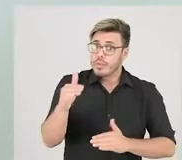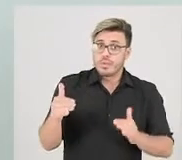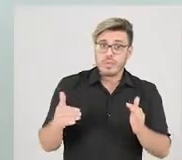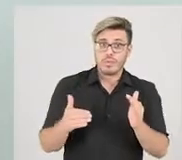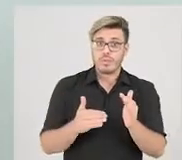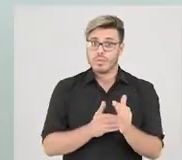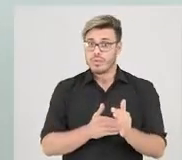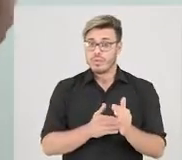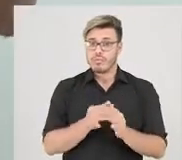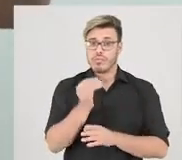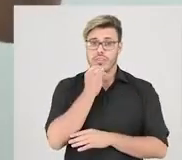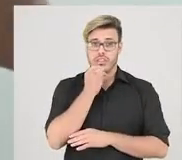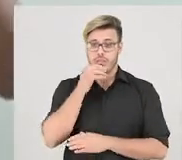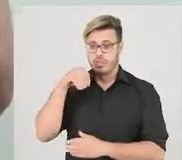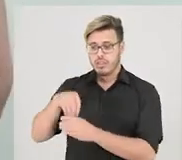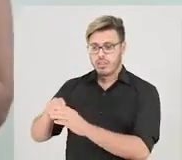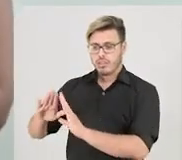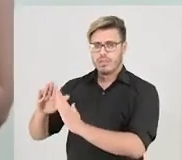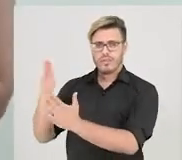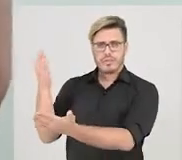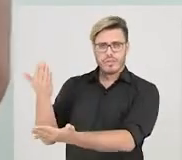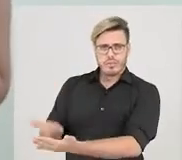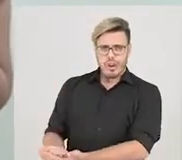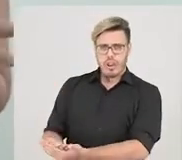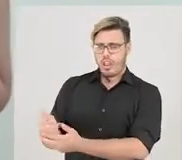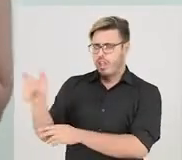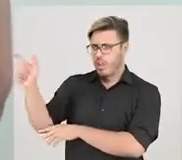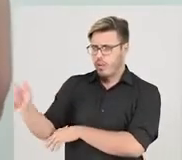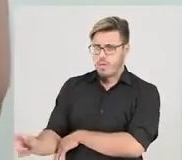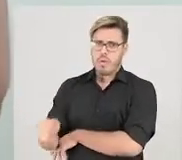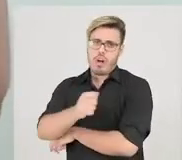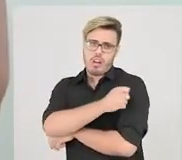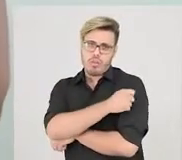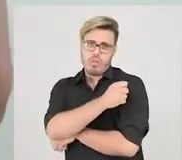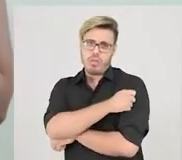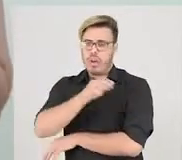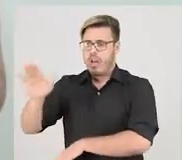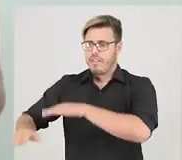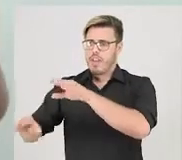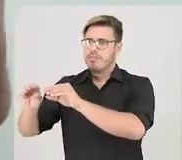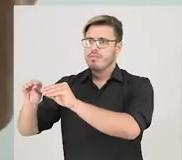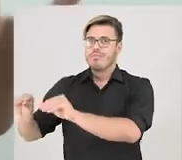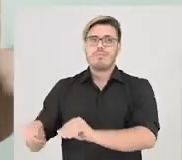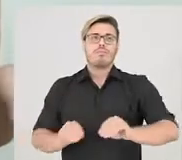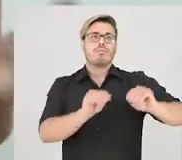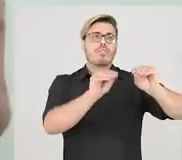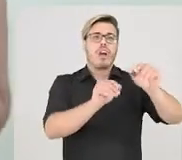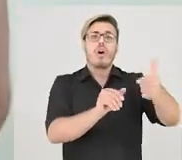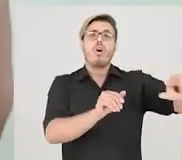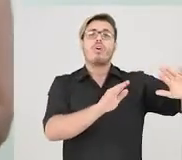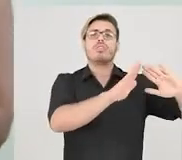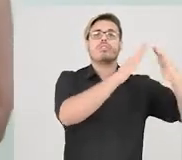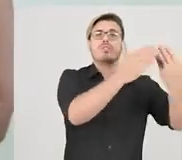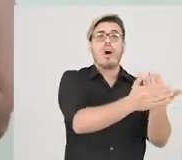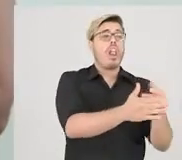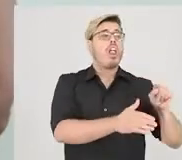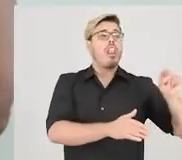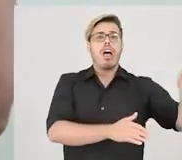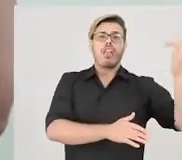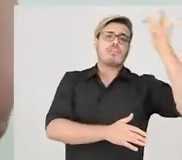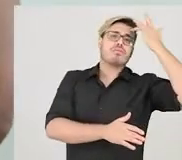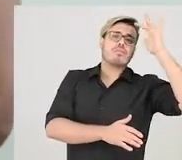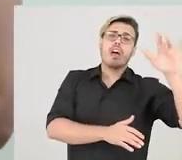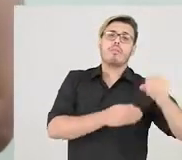se muda, ou então no próximo ano, ninguém sabe o que esse menino aprendeu, ninguém sabe quais são as suas dificuldades, quais